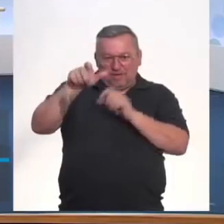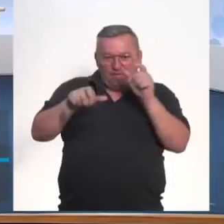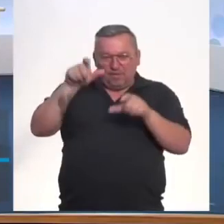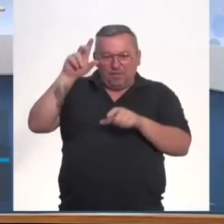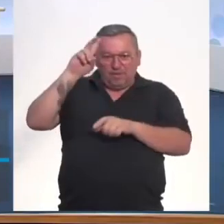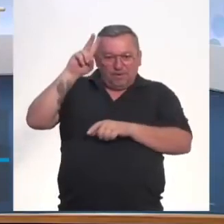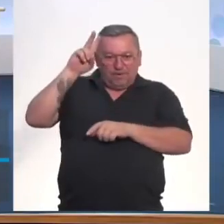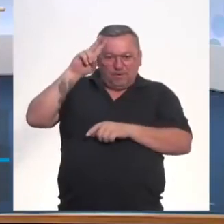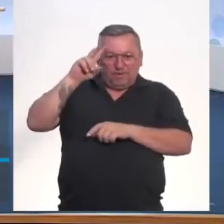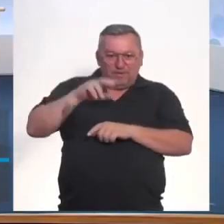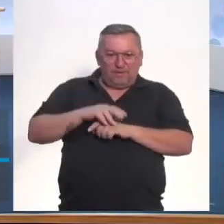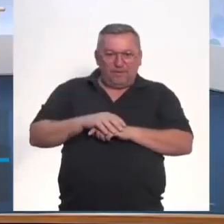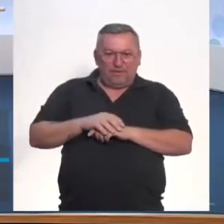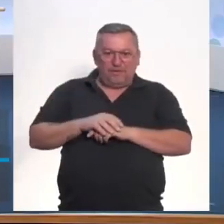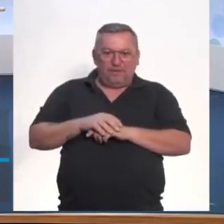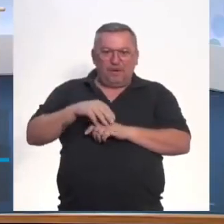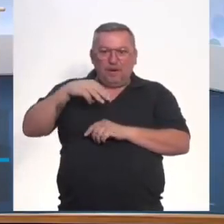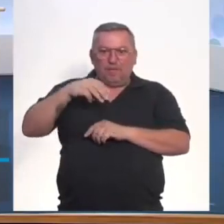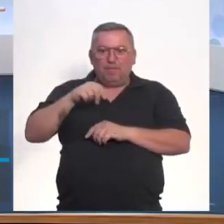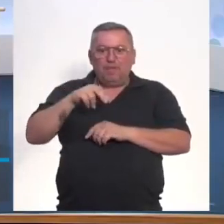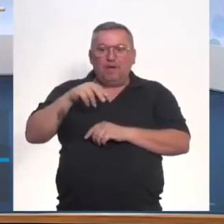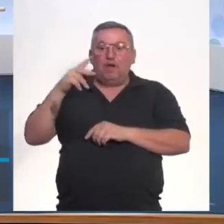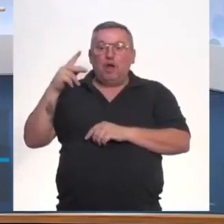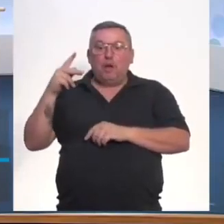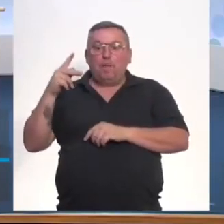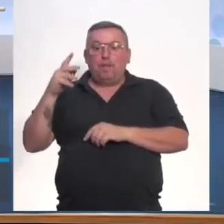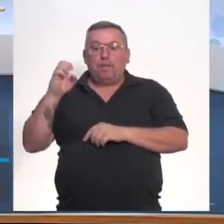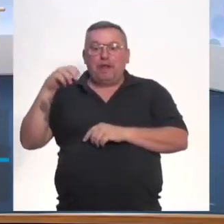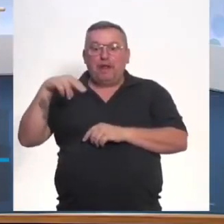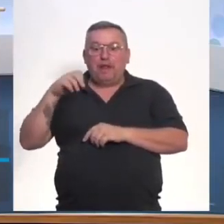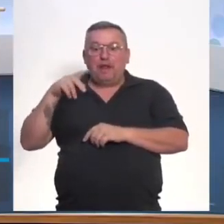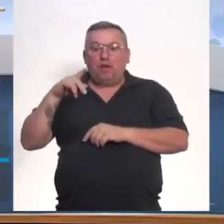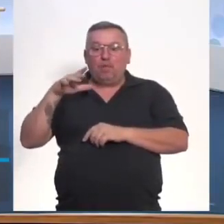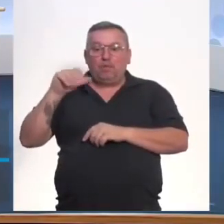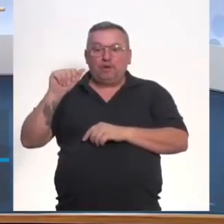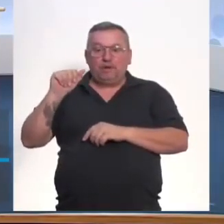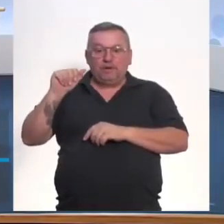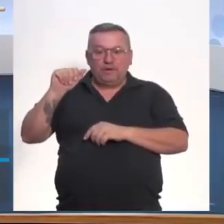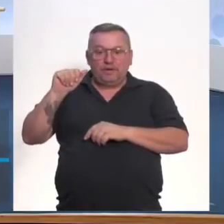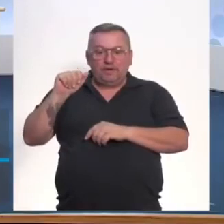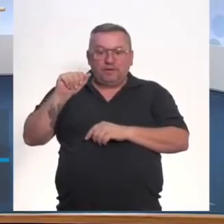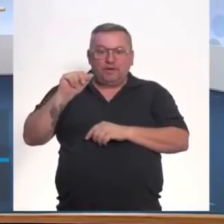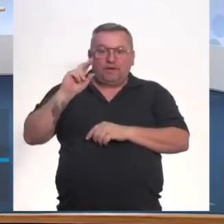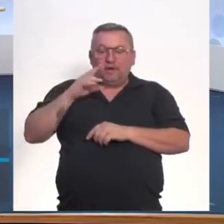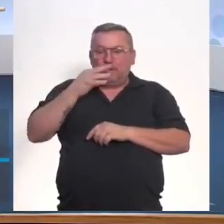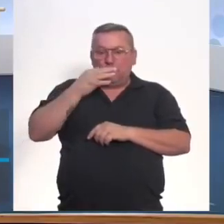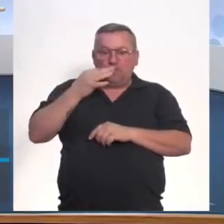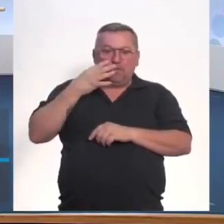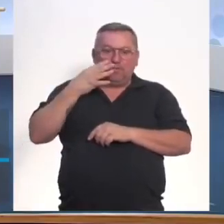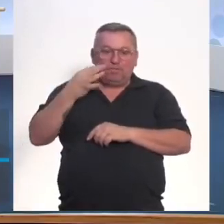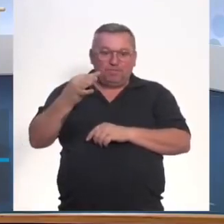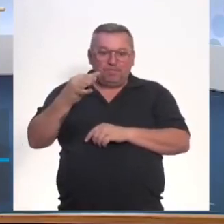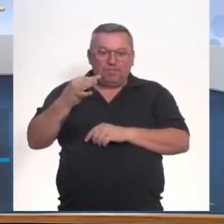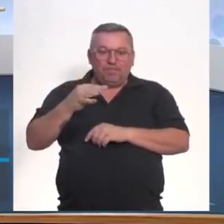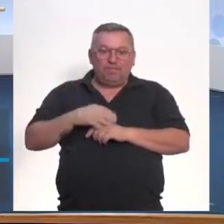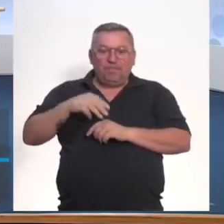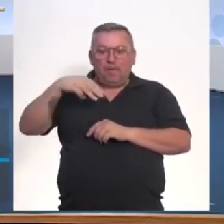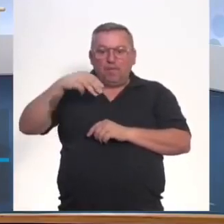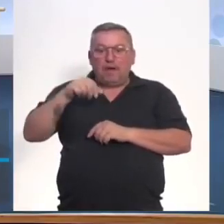da história? Mariana. Penélope está falando, me nota, eu acho que é observador. Mariana colocou